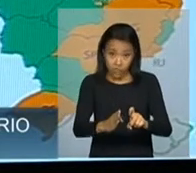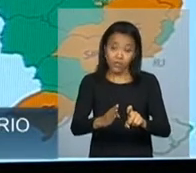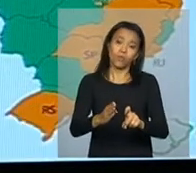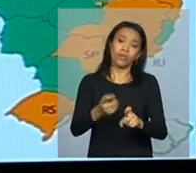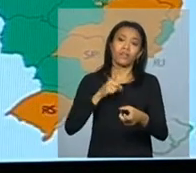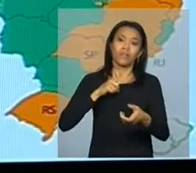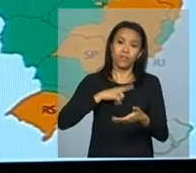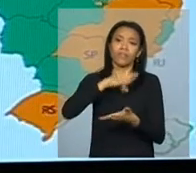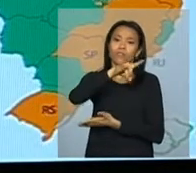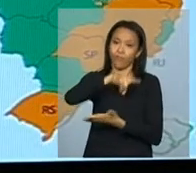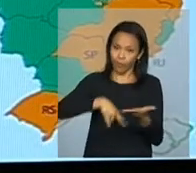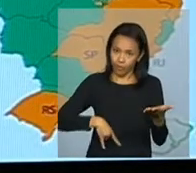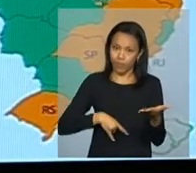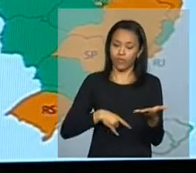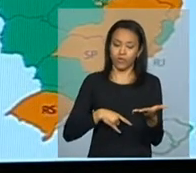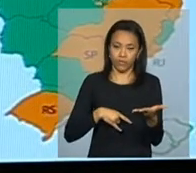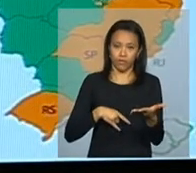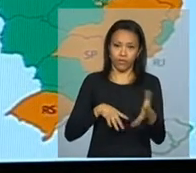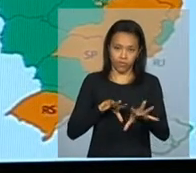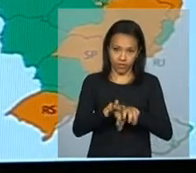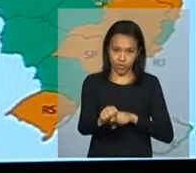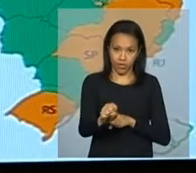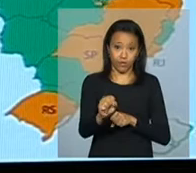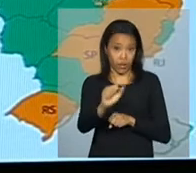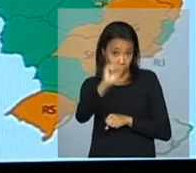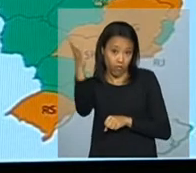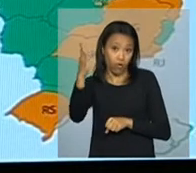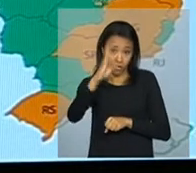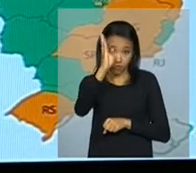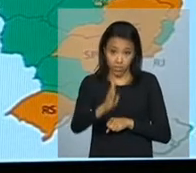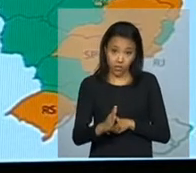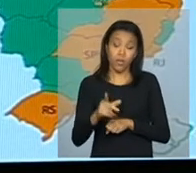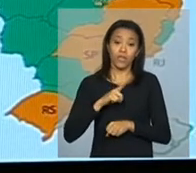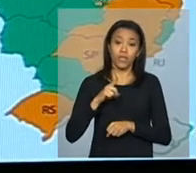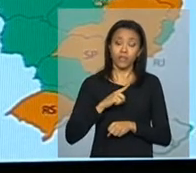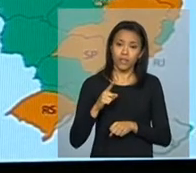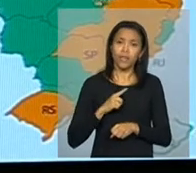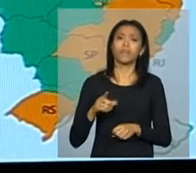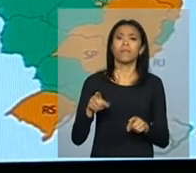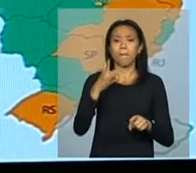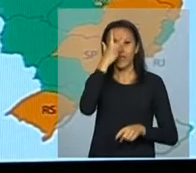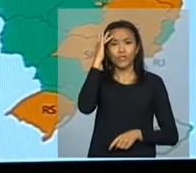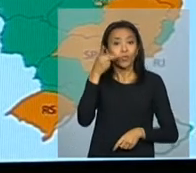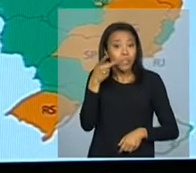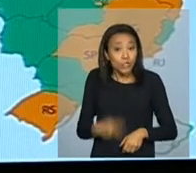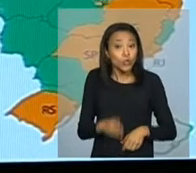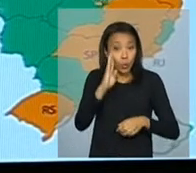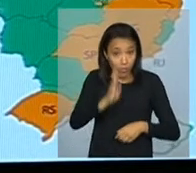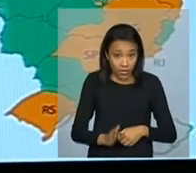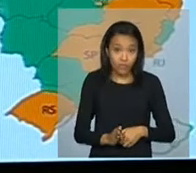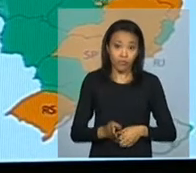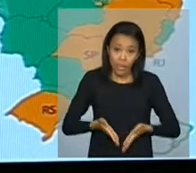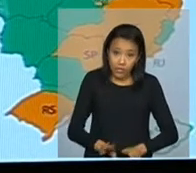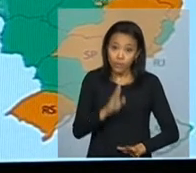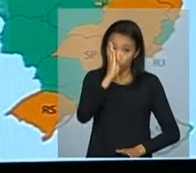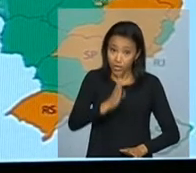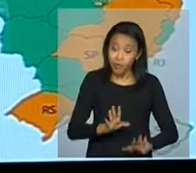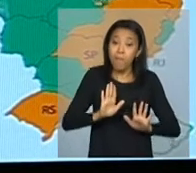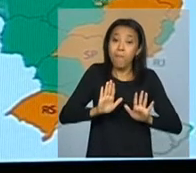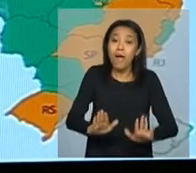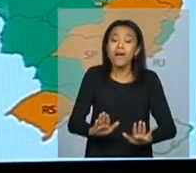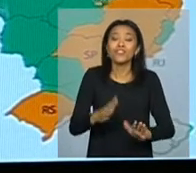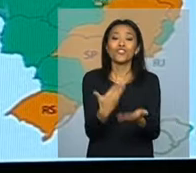registro profissional no exterior digamos assim que existe um contingente de brasileiros também formato e faremos